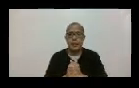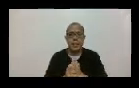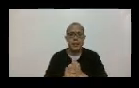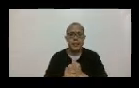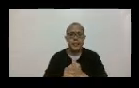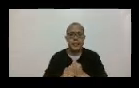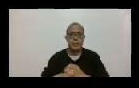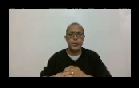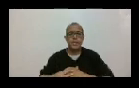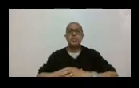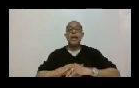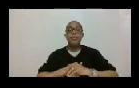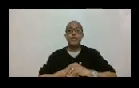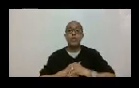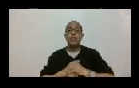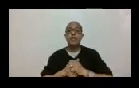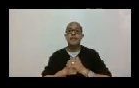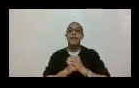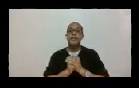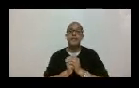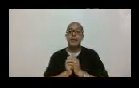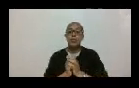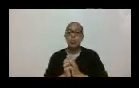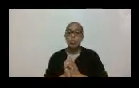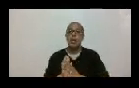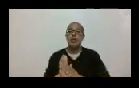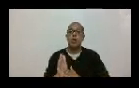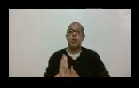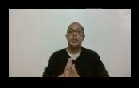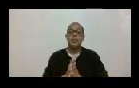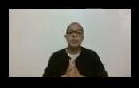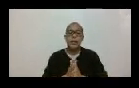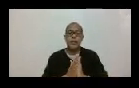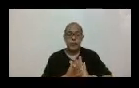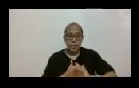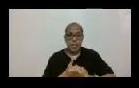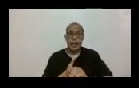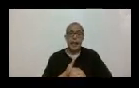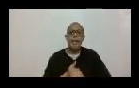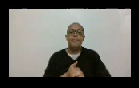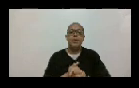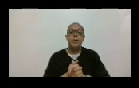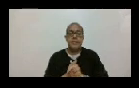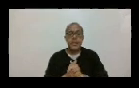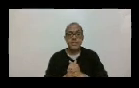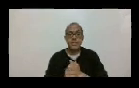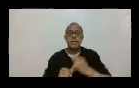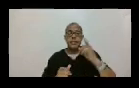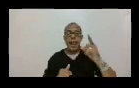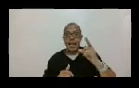regiões do mundo se organizar intensamente por isso já possui algumas das maiores cidades do mundo no começo do século 20